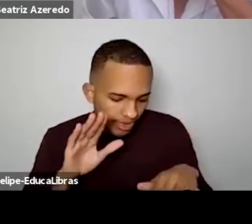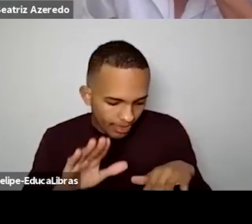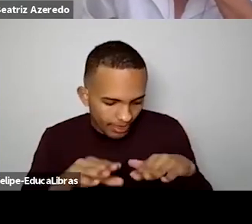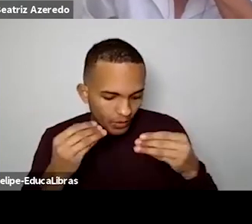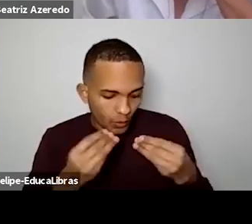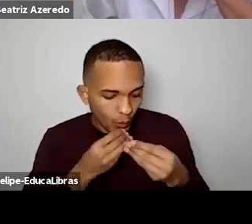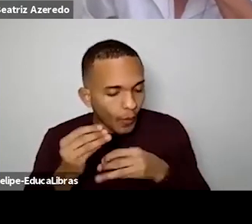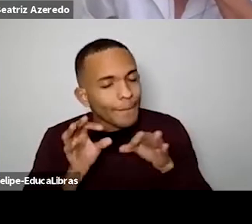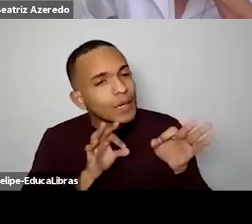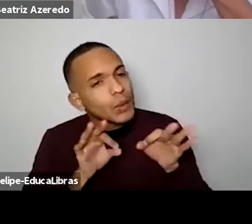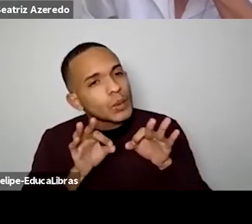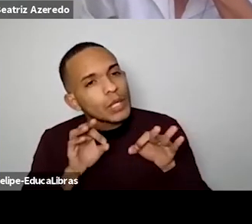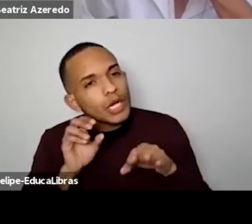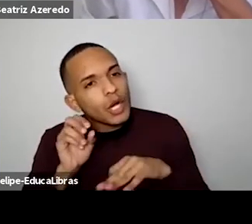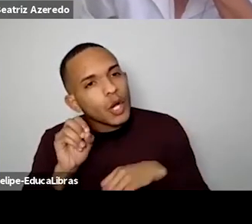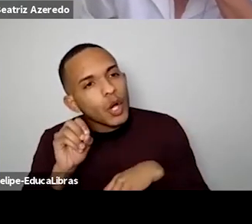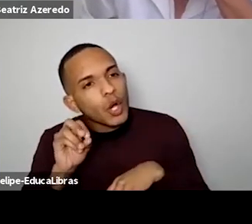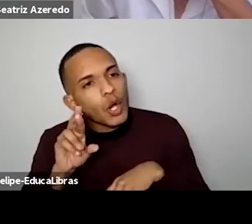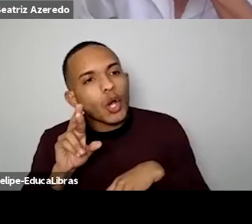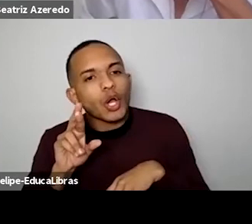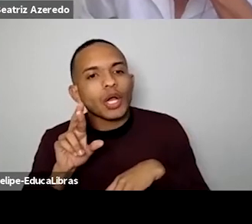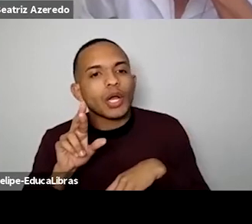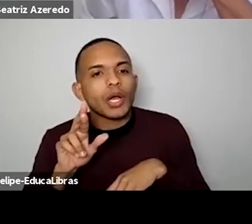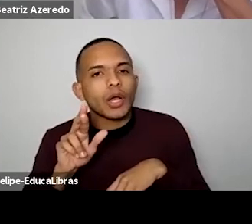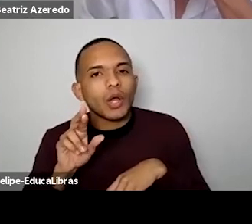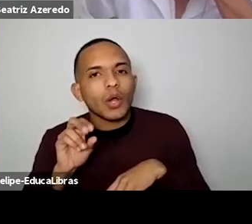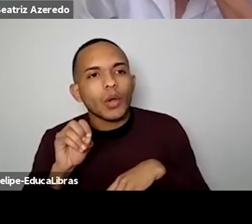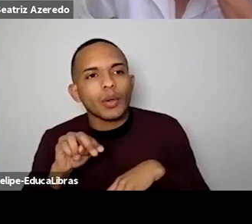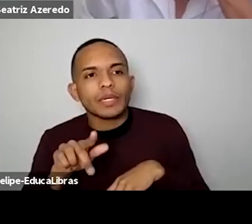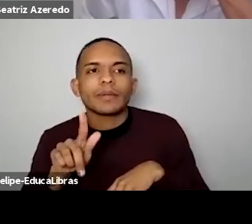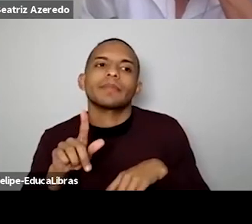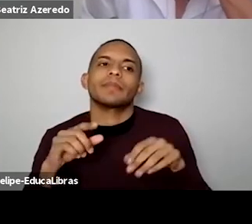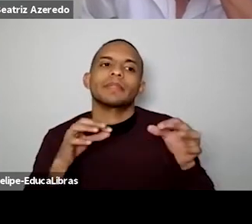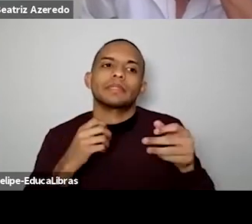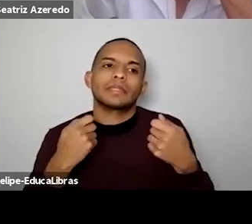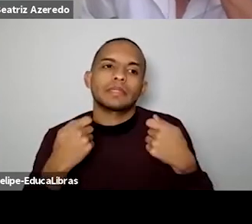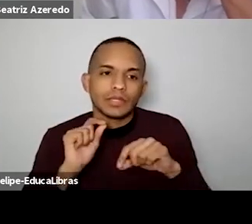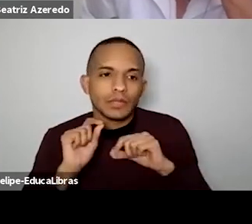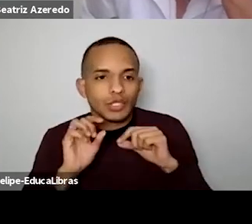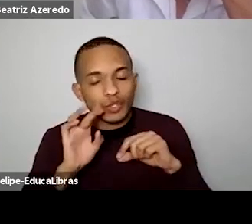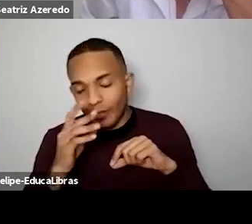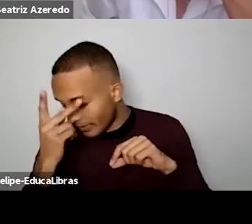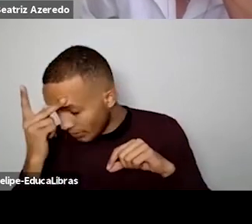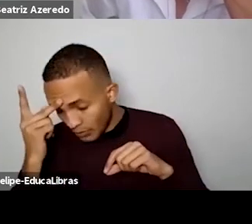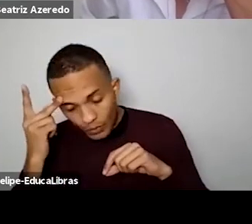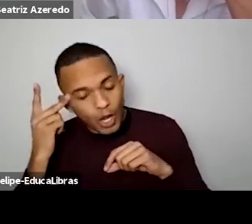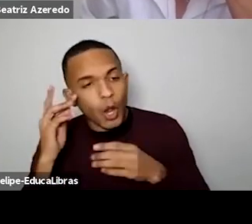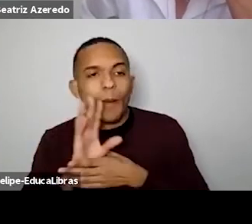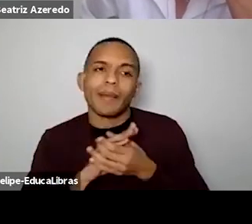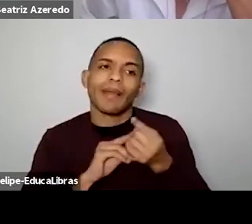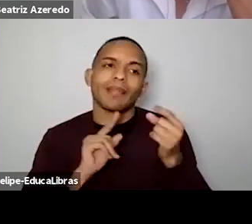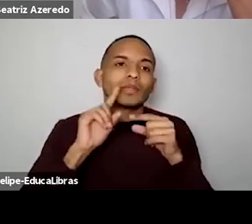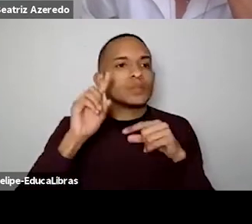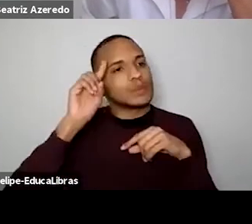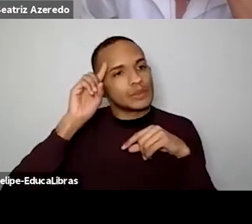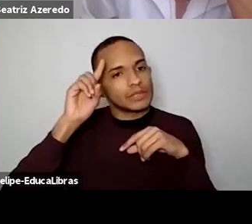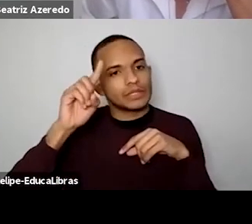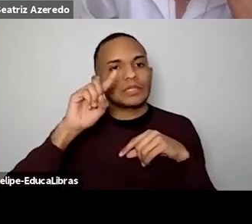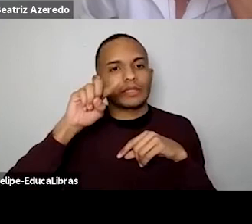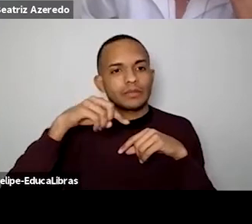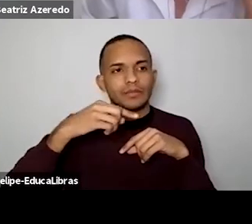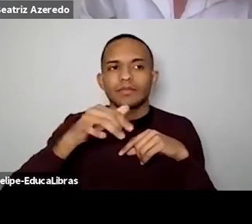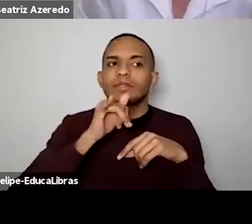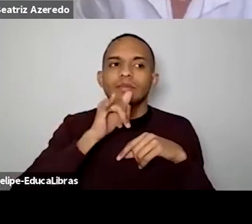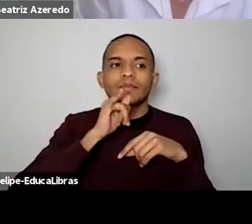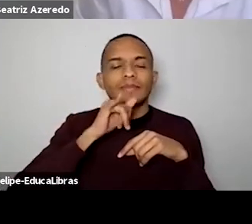organização precisa, onde ela tem que ir, qual é o site, para a pessoa não só se inspirar e aí no dia daí tocou o